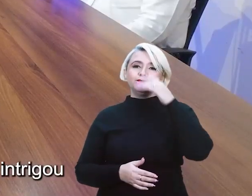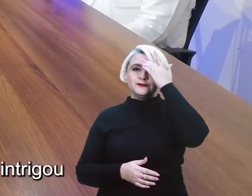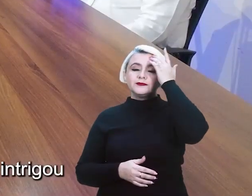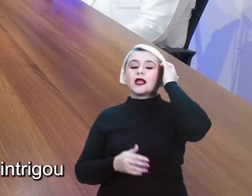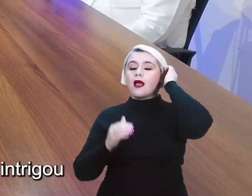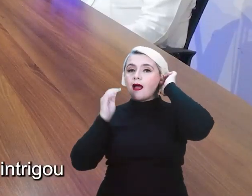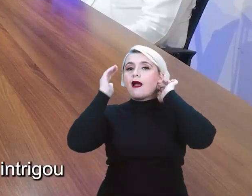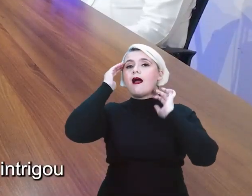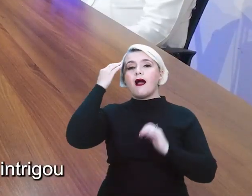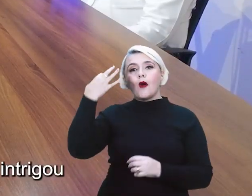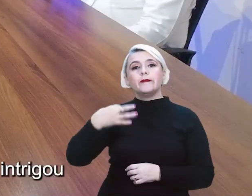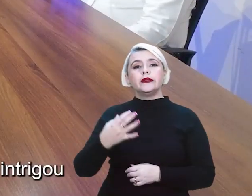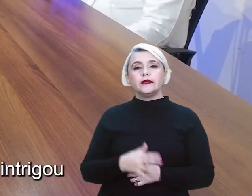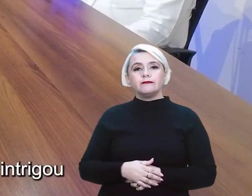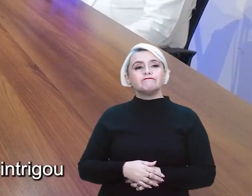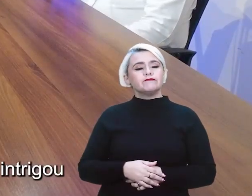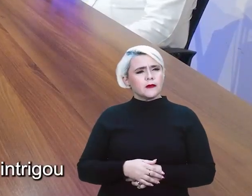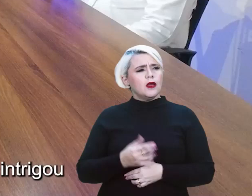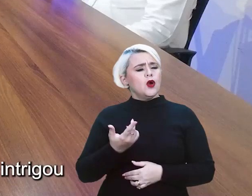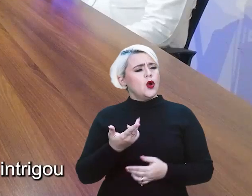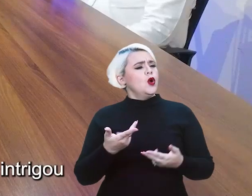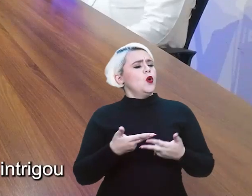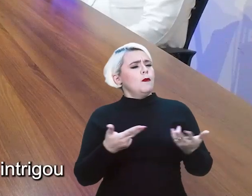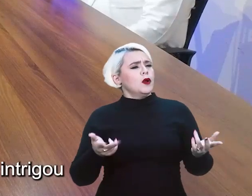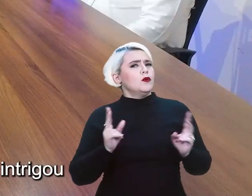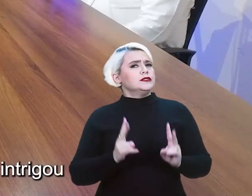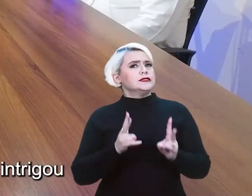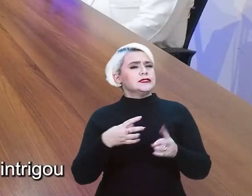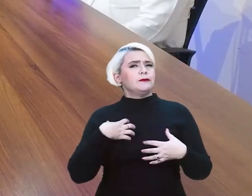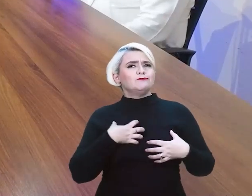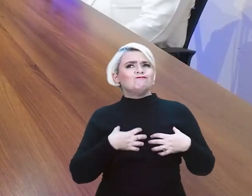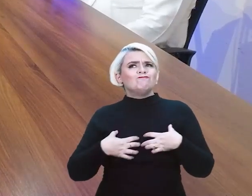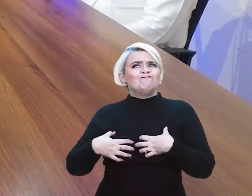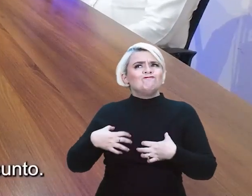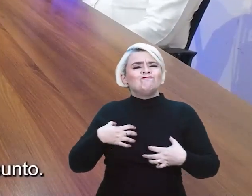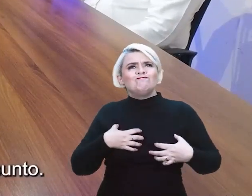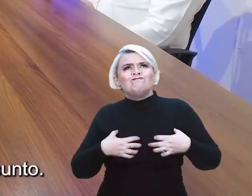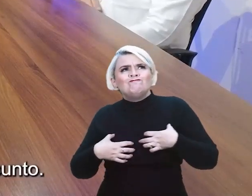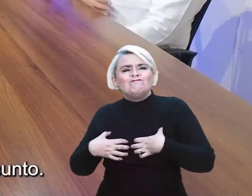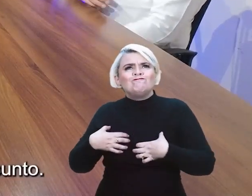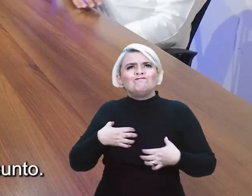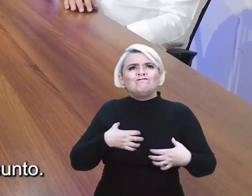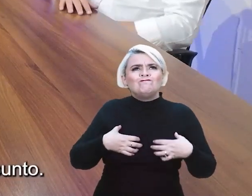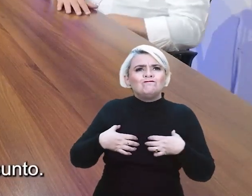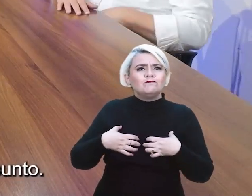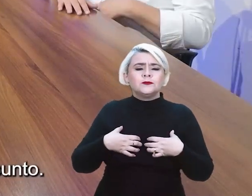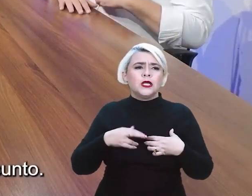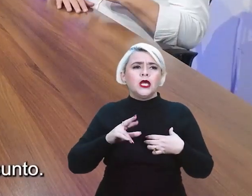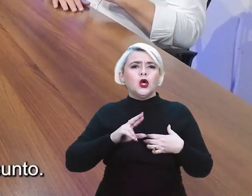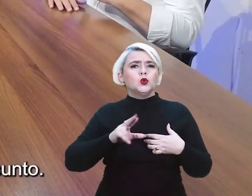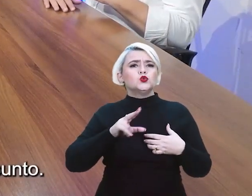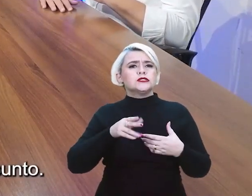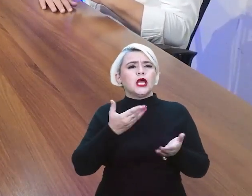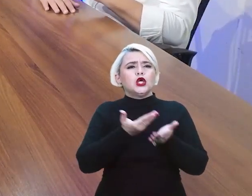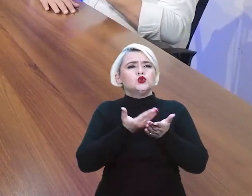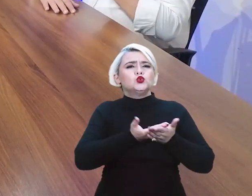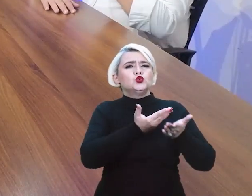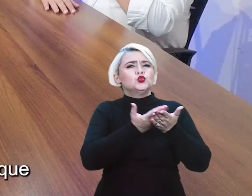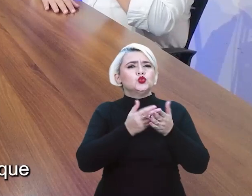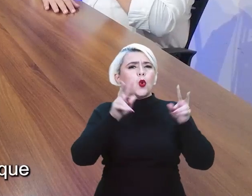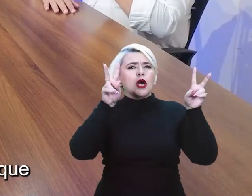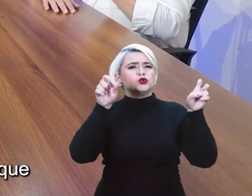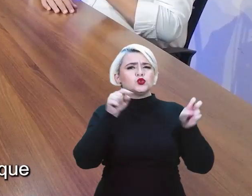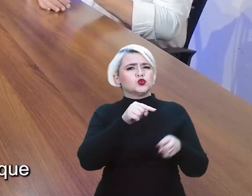Entendi. Ô Dumas, uma coisa que sempre assim me intrigou, e eu não sou especialista no assunto,